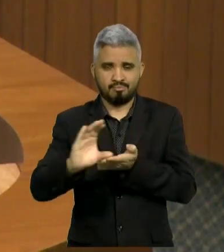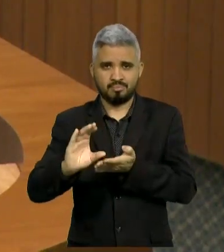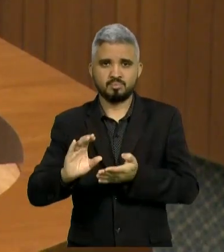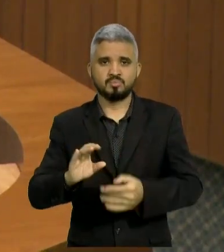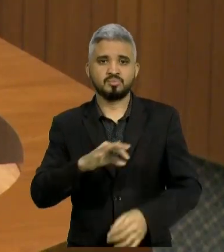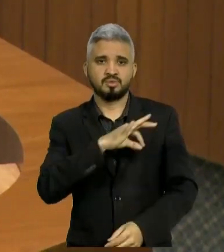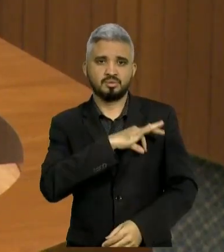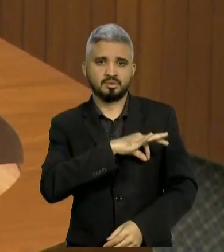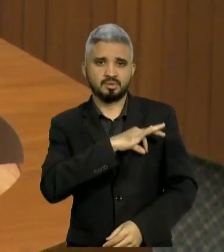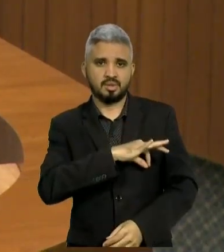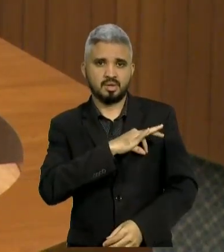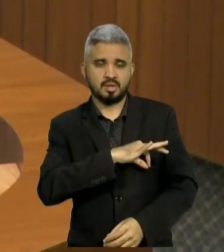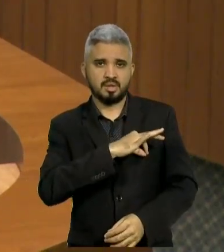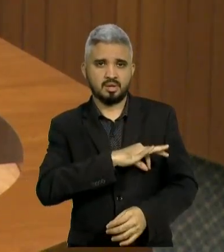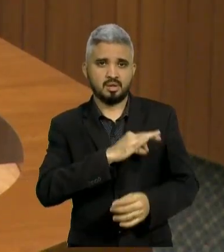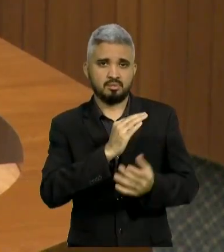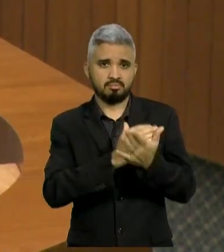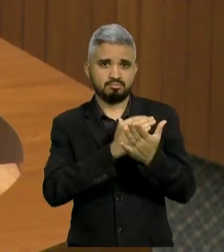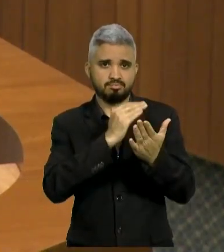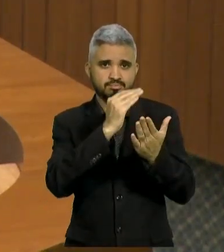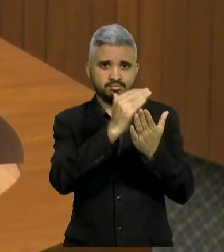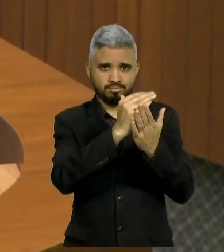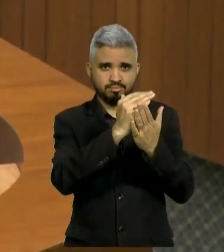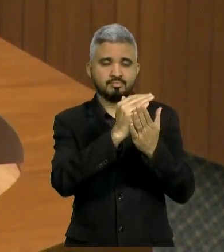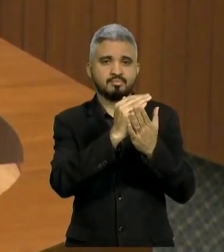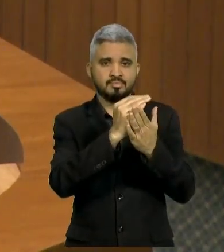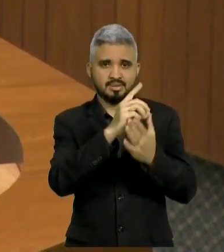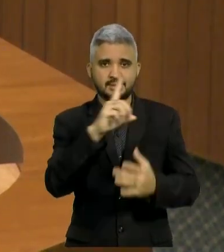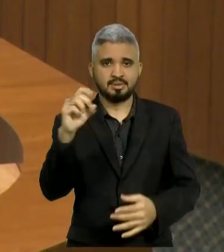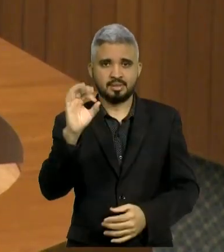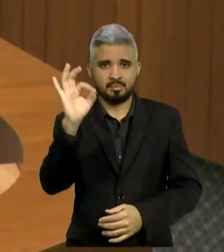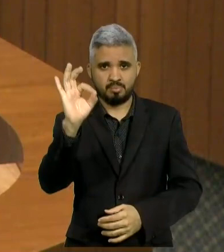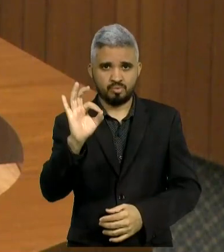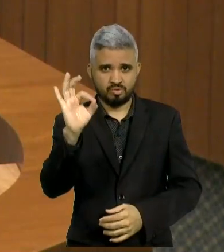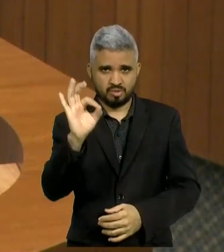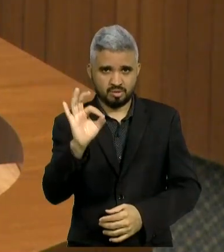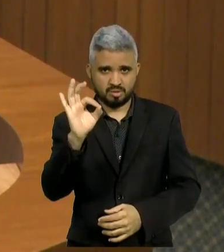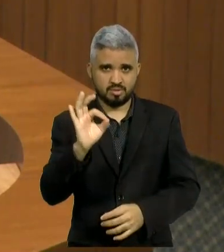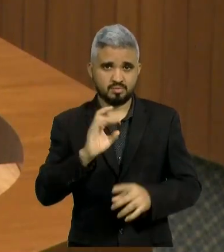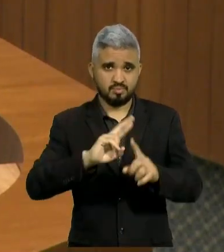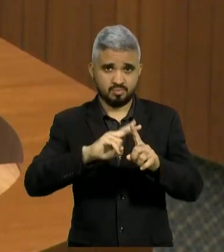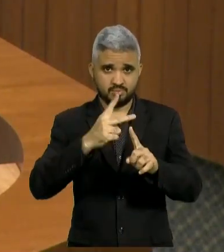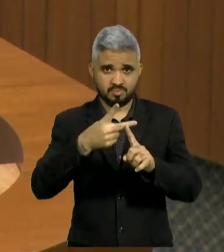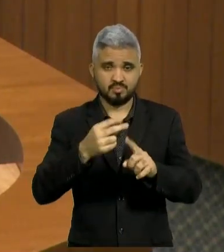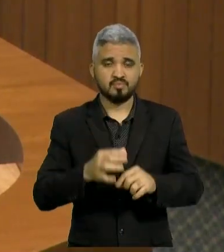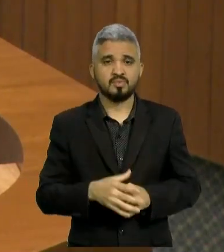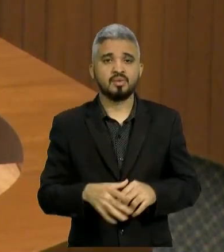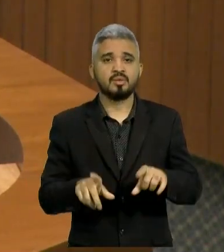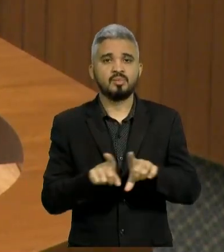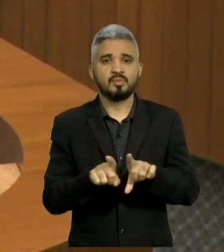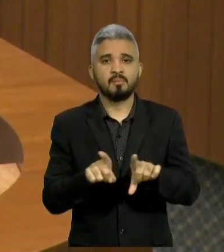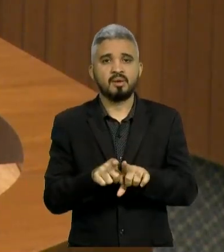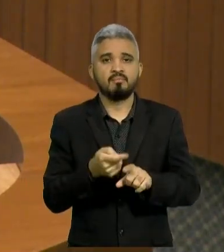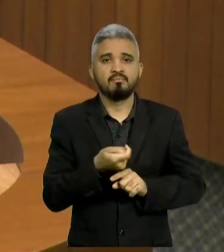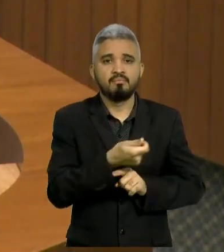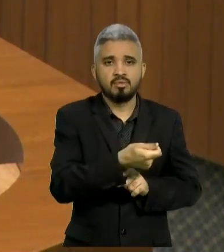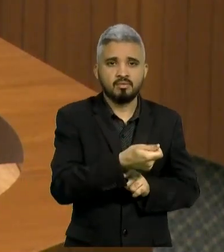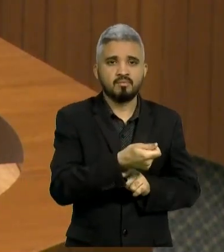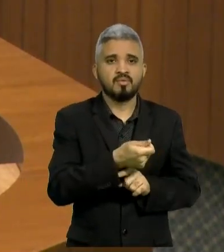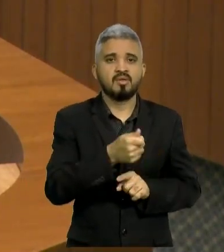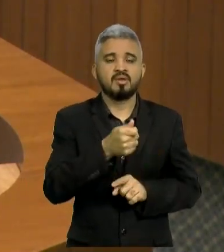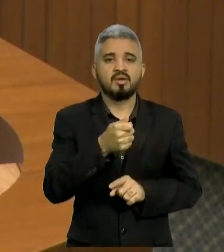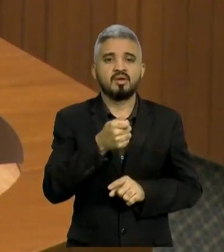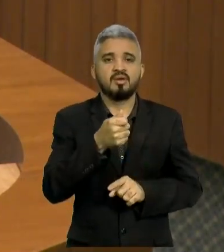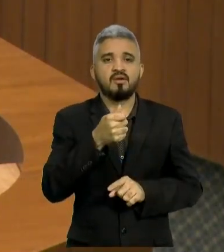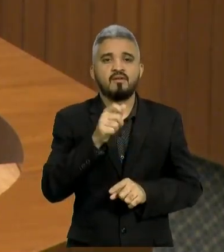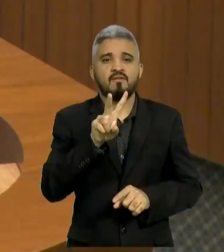salários aumentados em 100%. Receberam também vale alimentação, recebem também todo